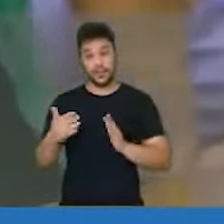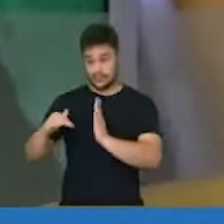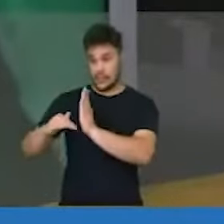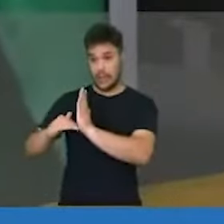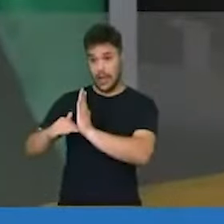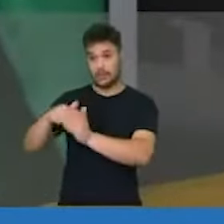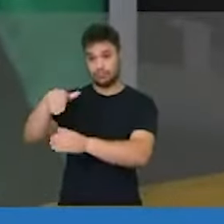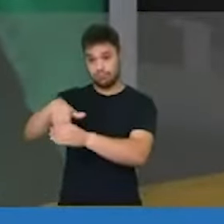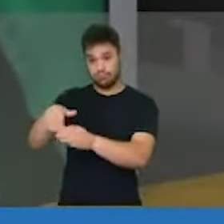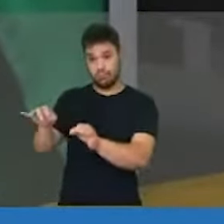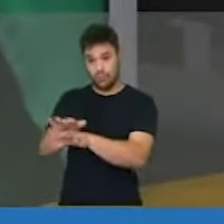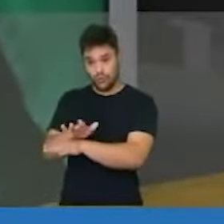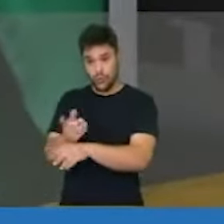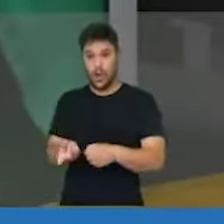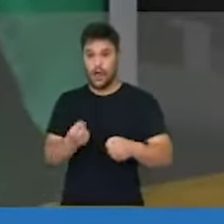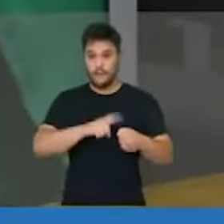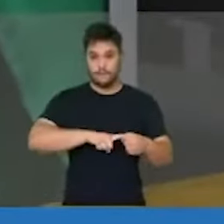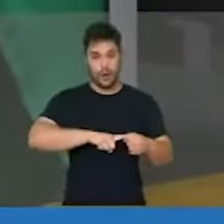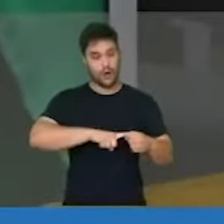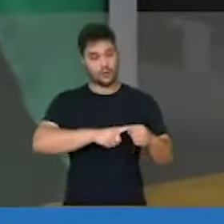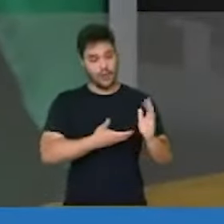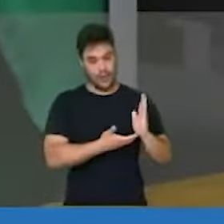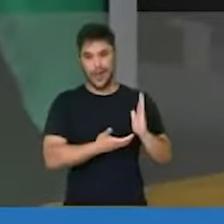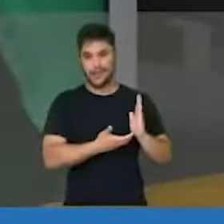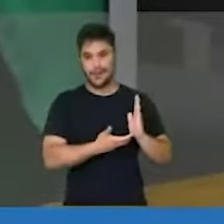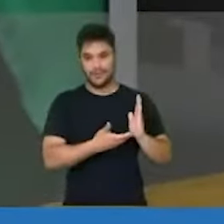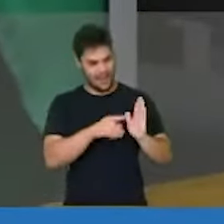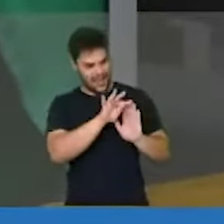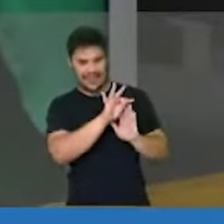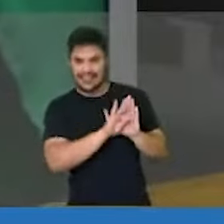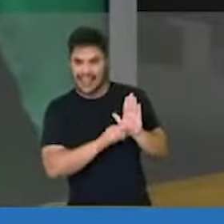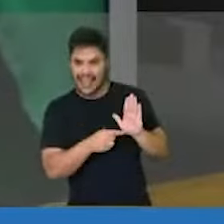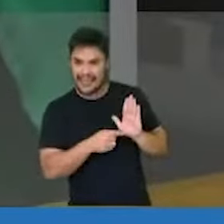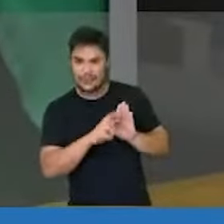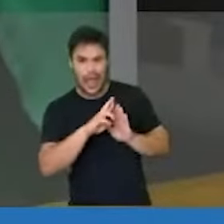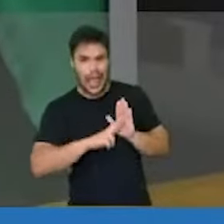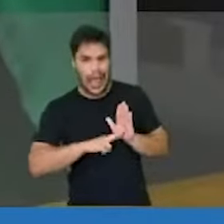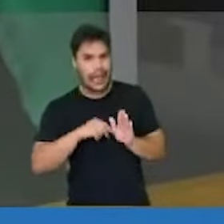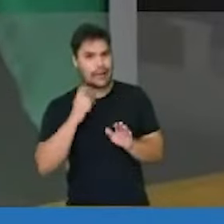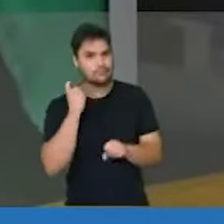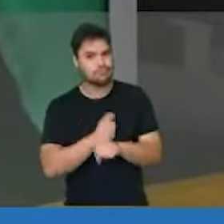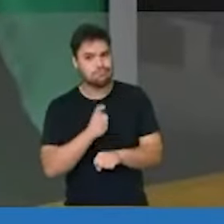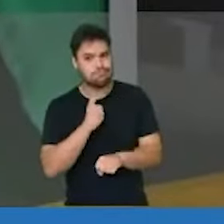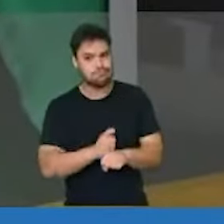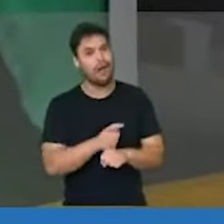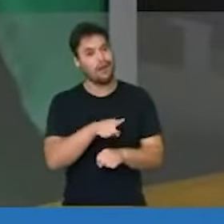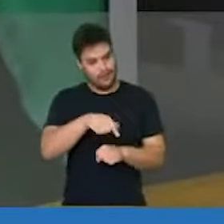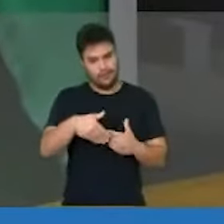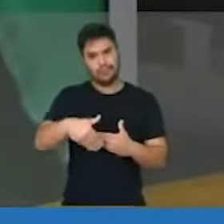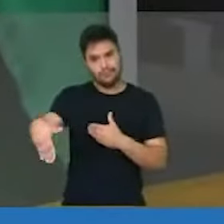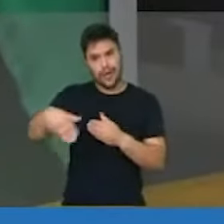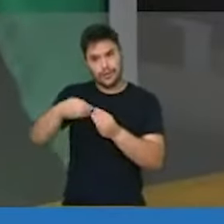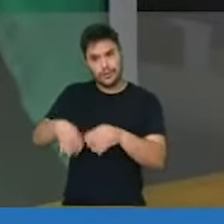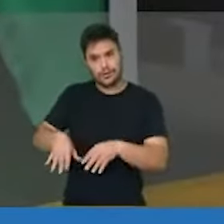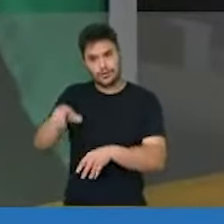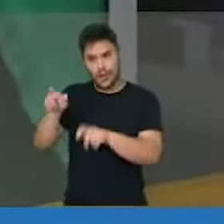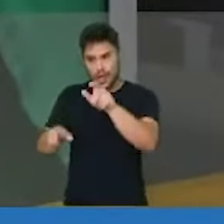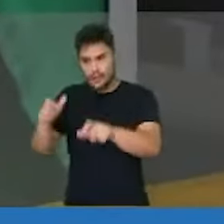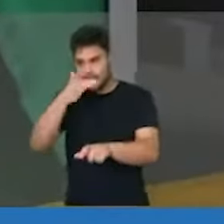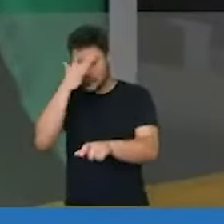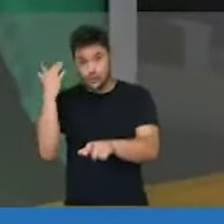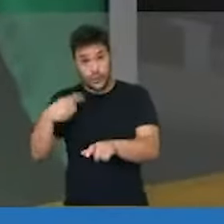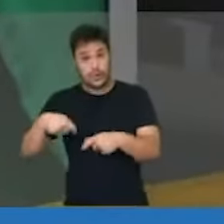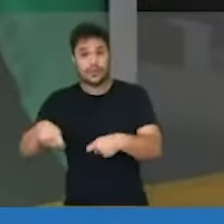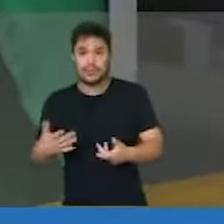Senado com uma cláusula absurda que vai dificultar tremendamente a vida daqueles que mais precisam,